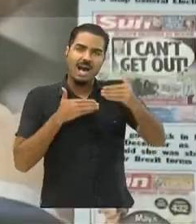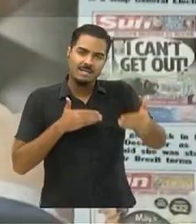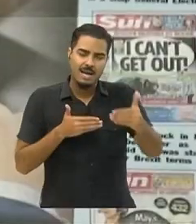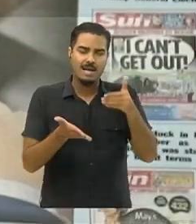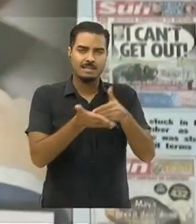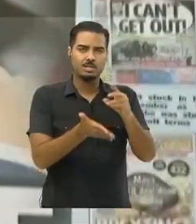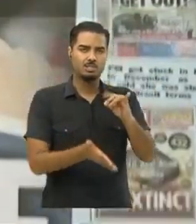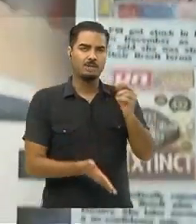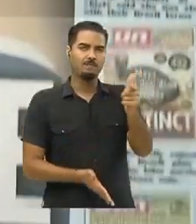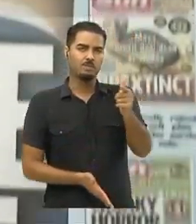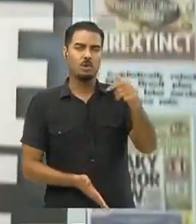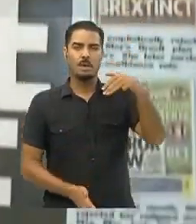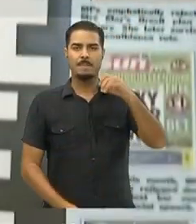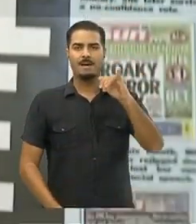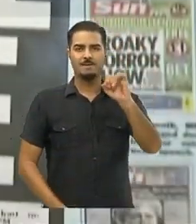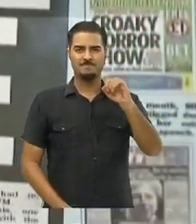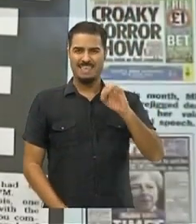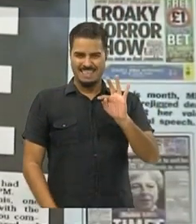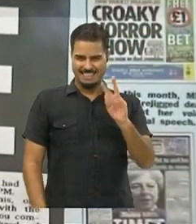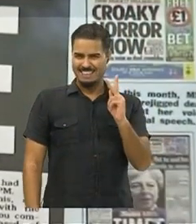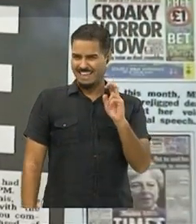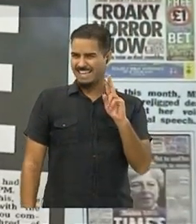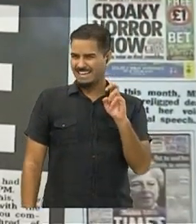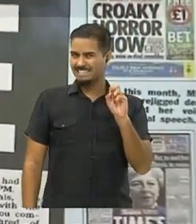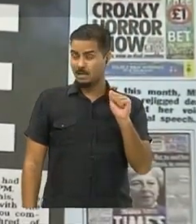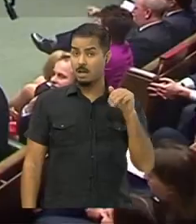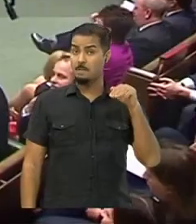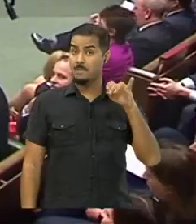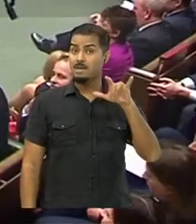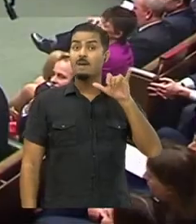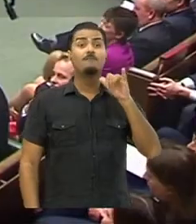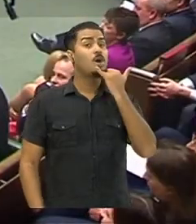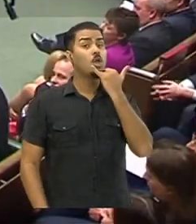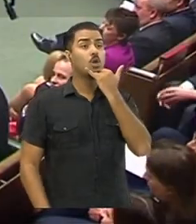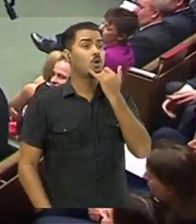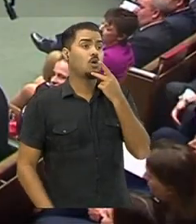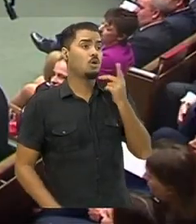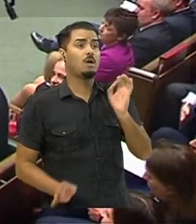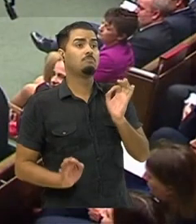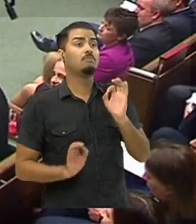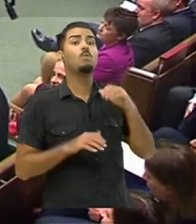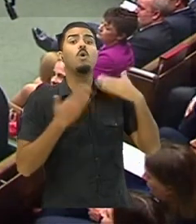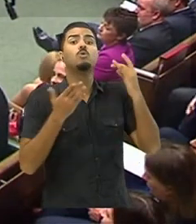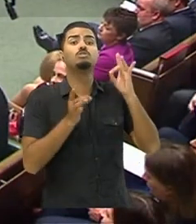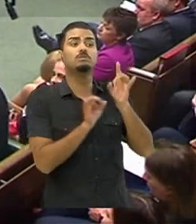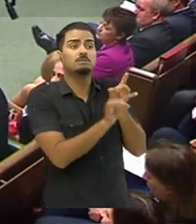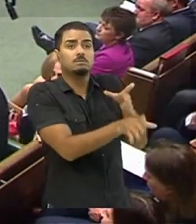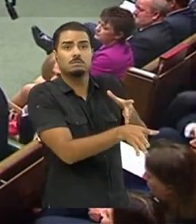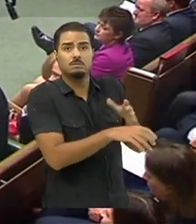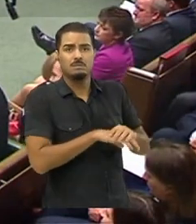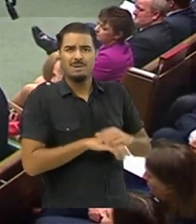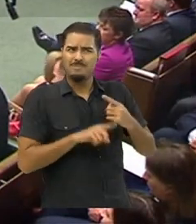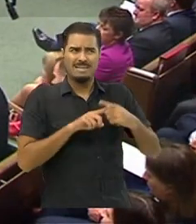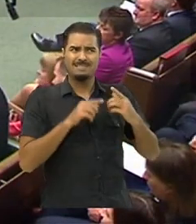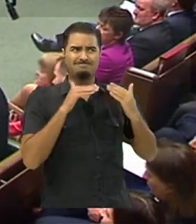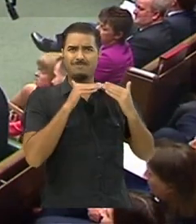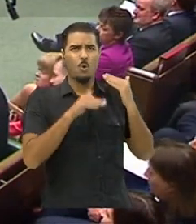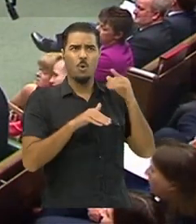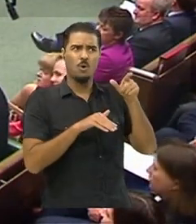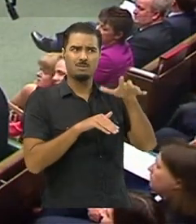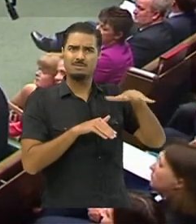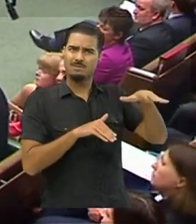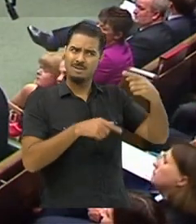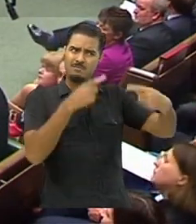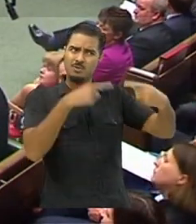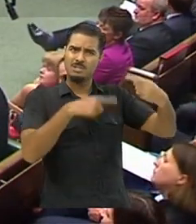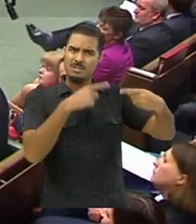terça 6 não fixou data para sua renúncia é contra o rumo tomado pelo parlamento porque ele